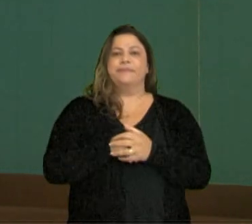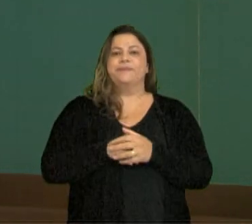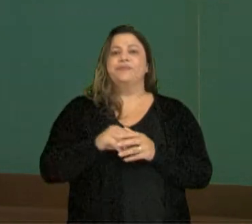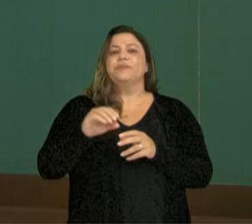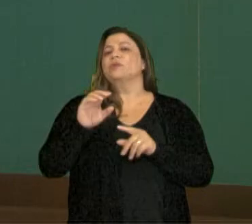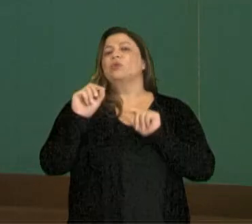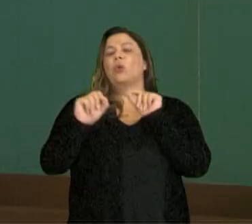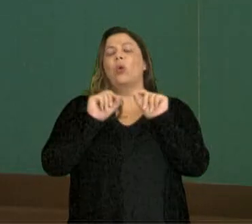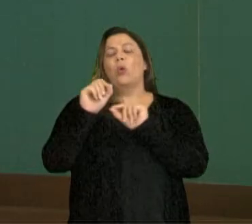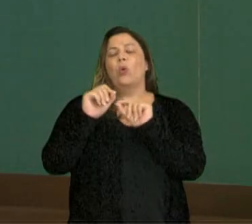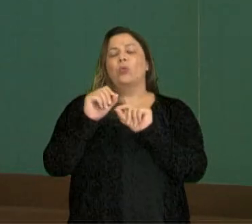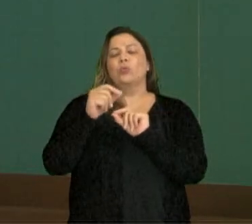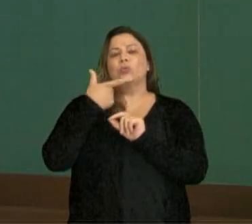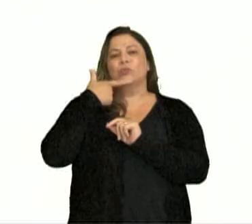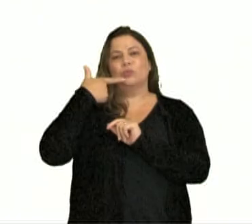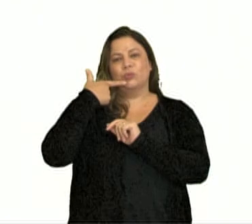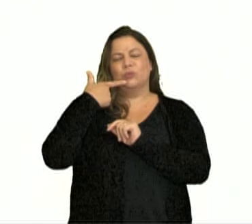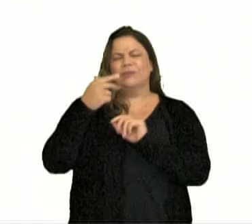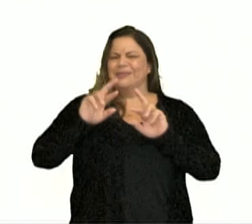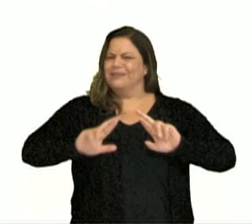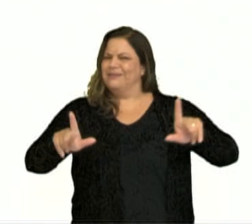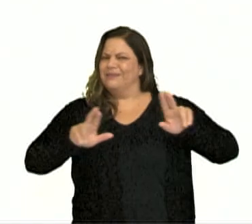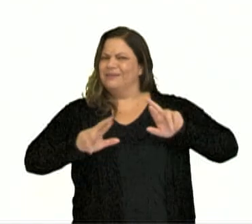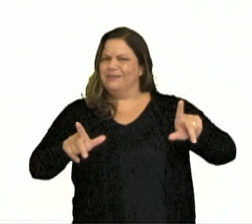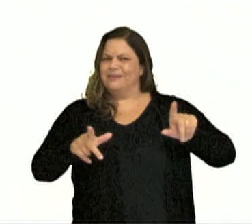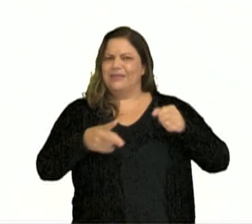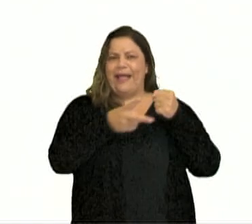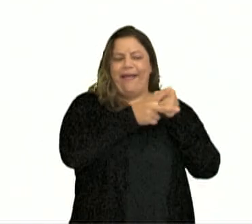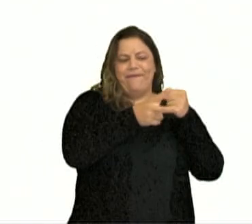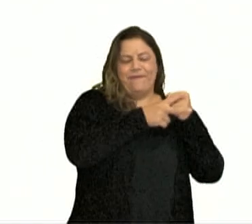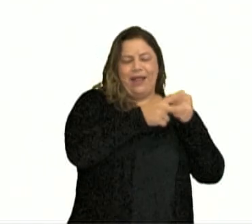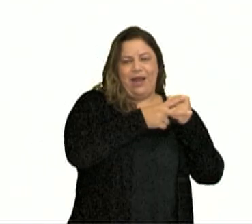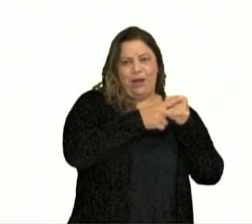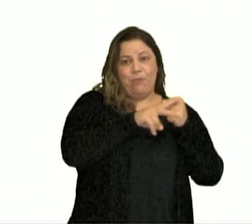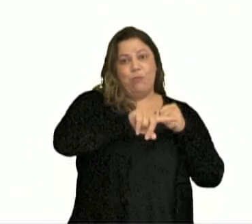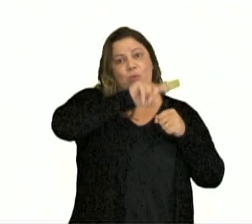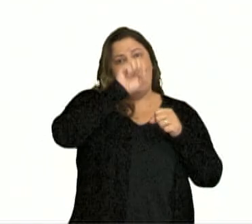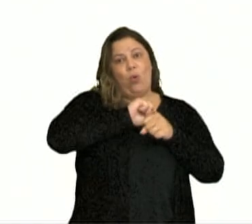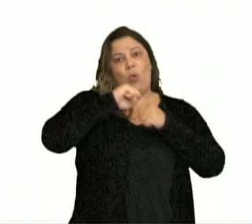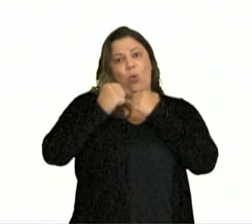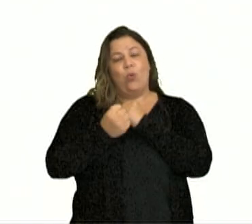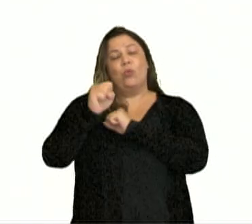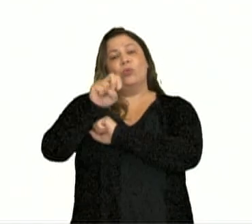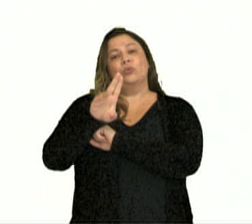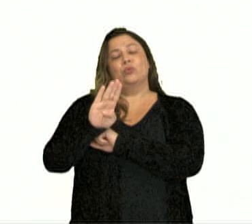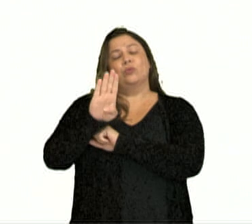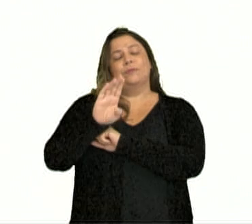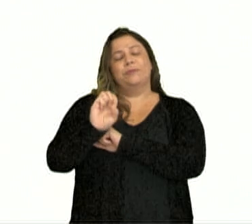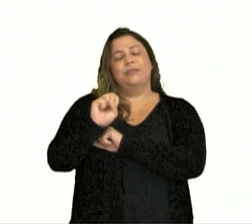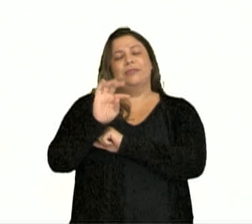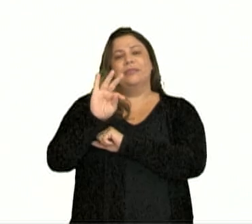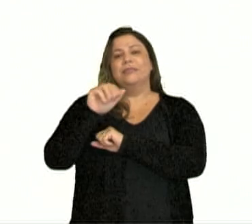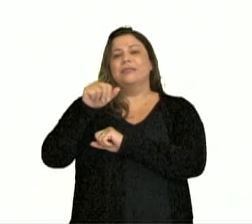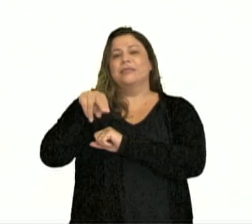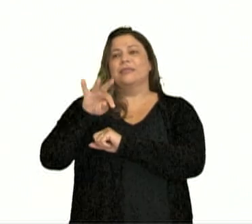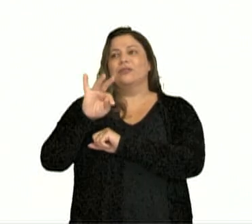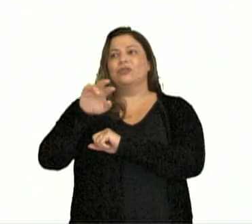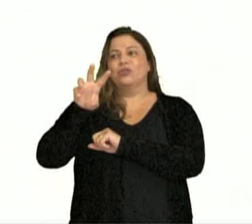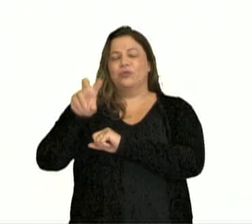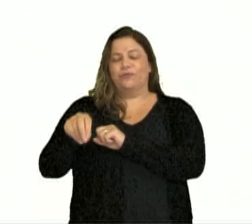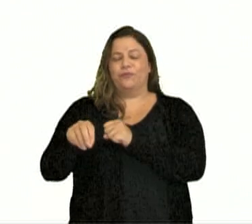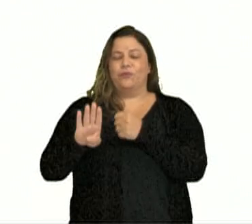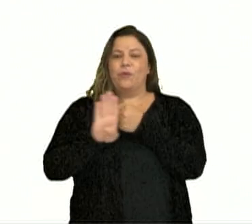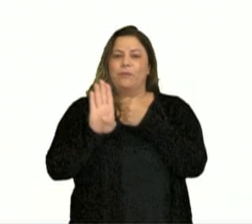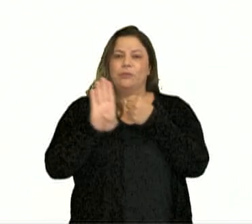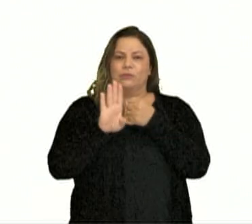Você sabe dizer qual é a diferença entre verbo e substantivo? E aí a gente tem que lembrar lá das aulas de língua portuguesa. O